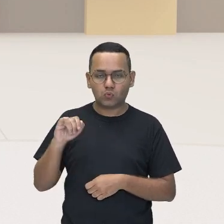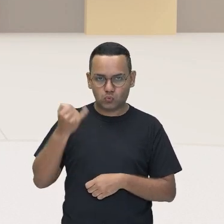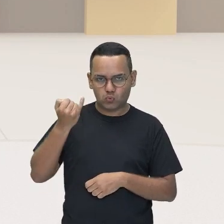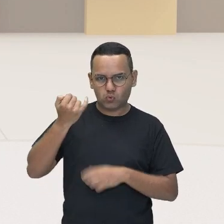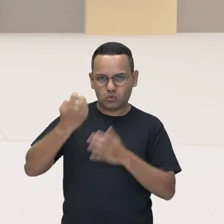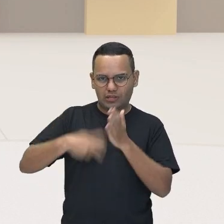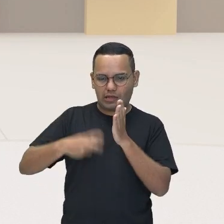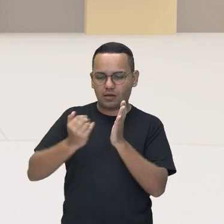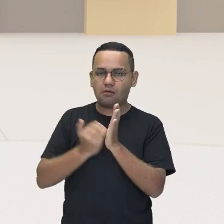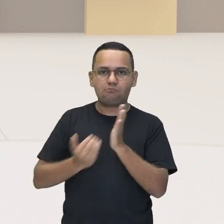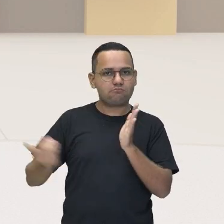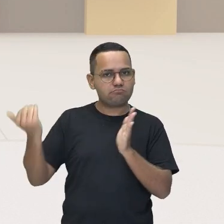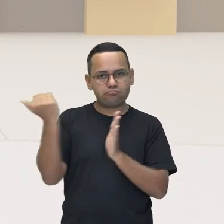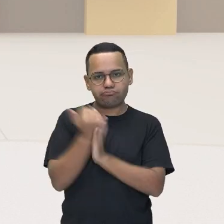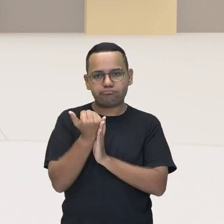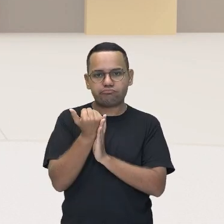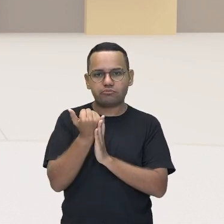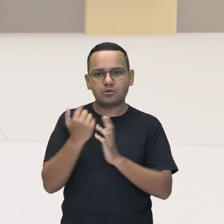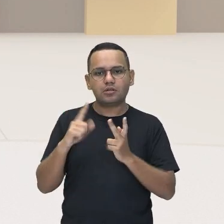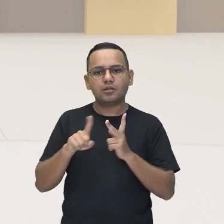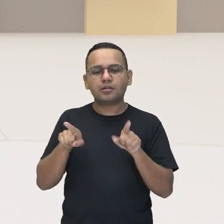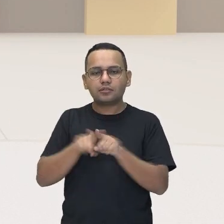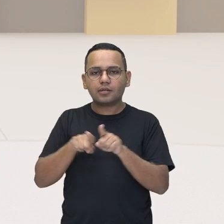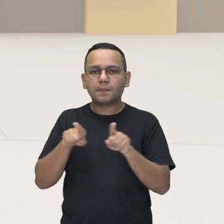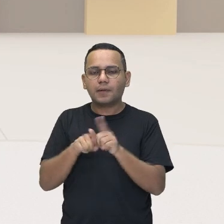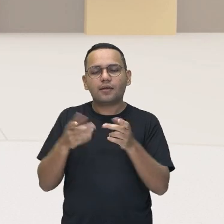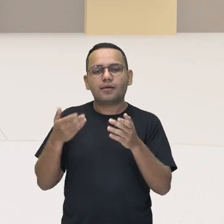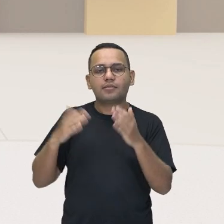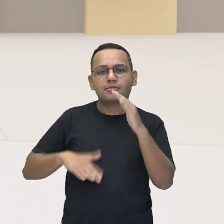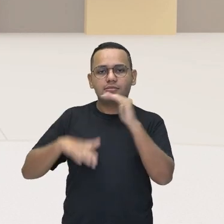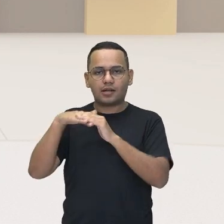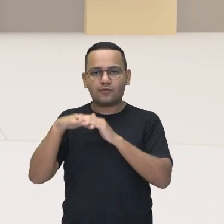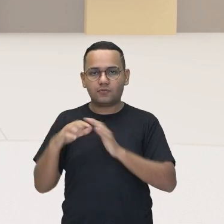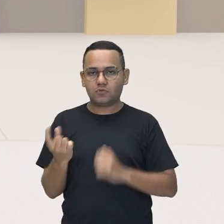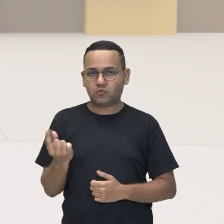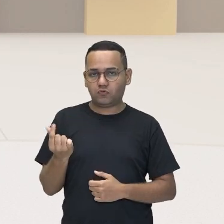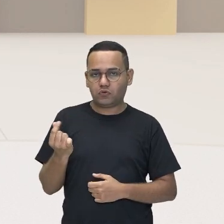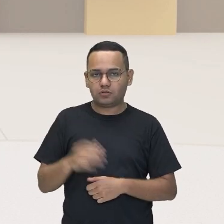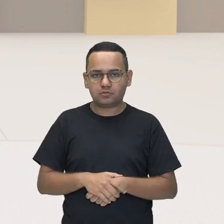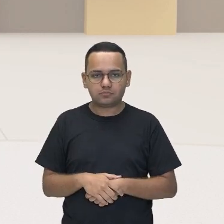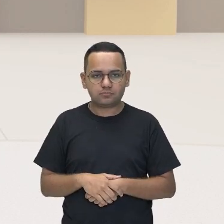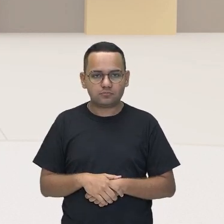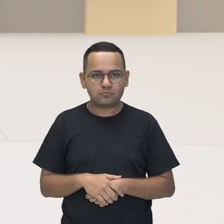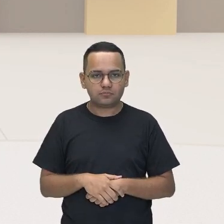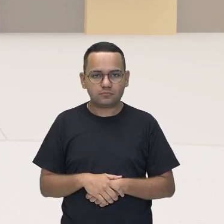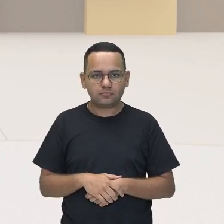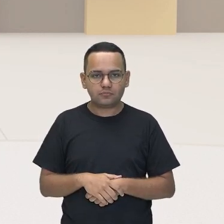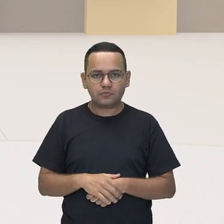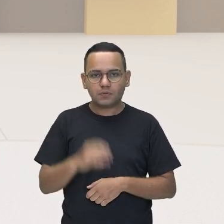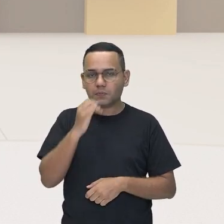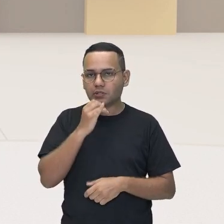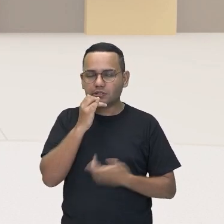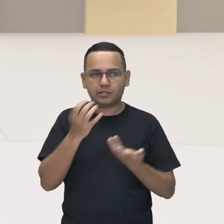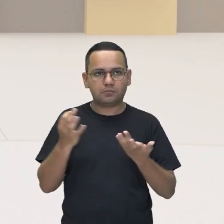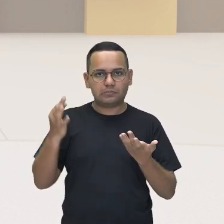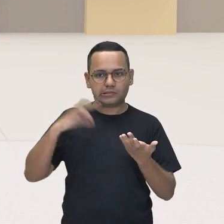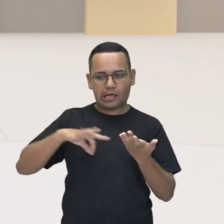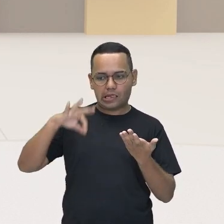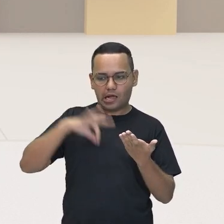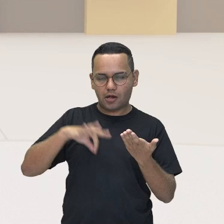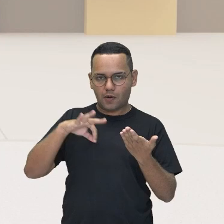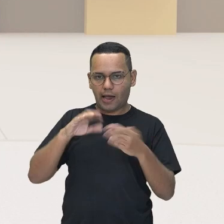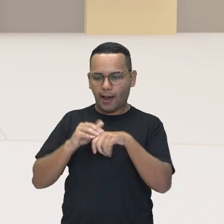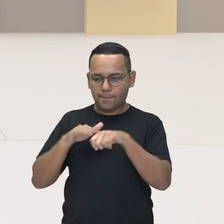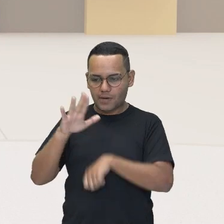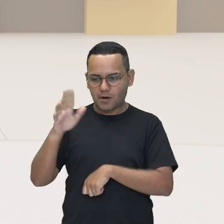e limitação de valores, porque o cheque especial, lógico, não vai poder ultrapassar ali, por exemplo, mais do que o seu salário. Isso é impossível você